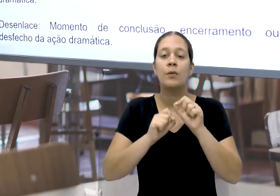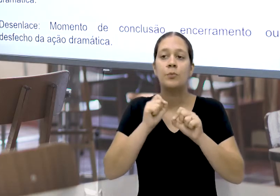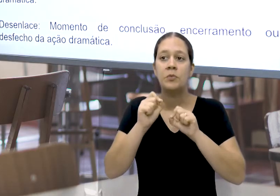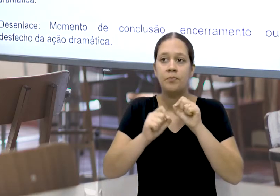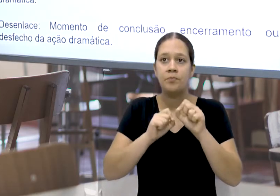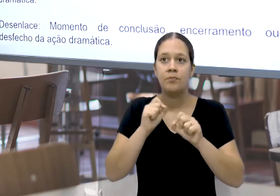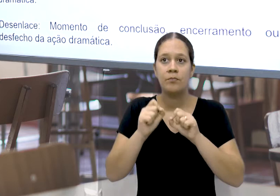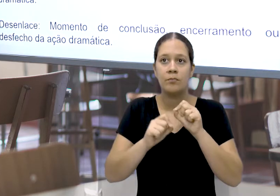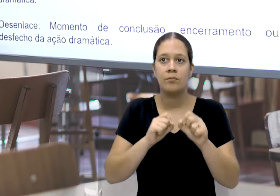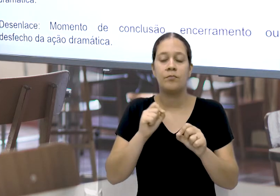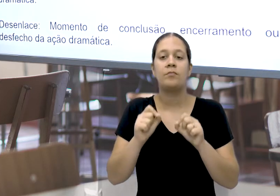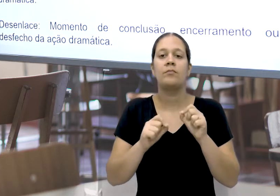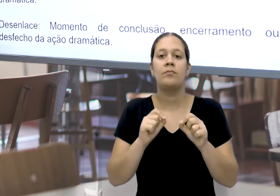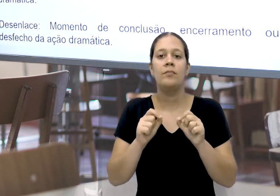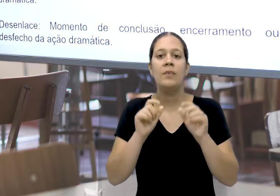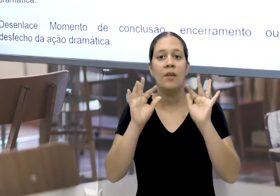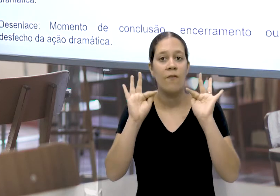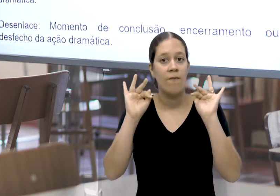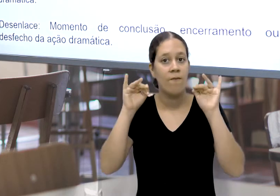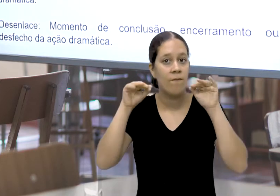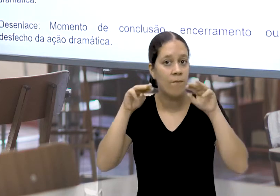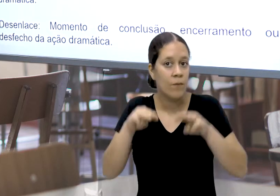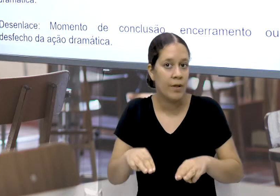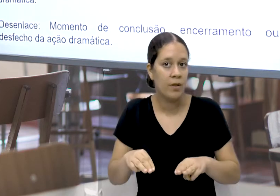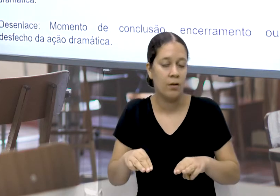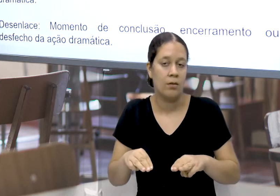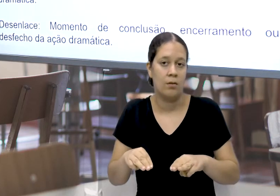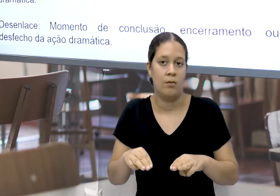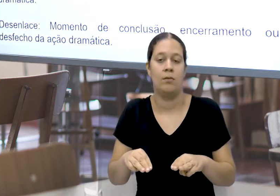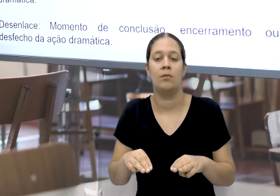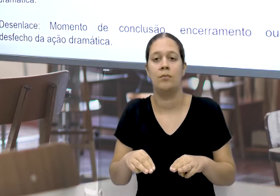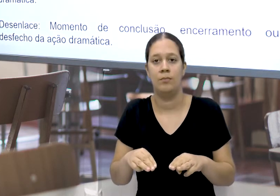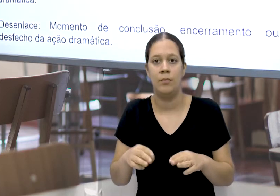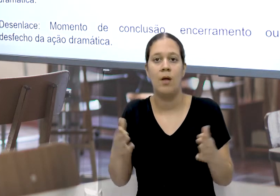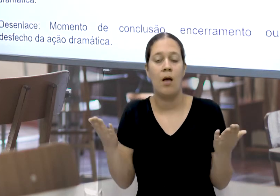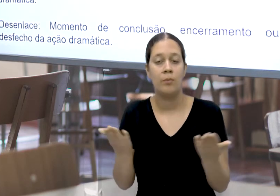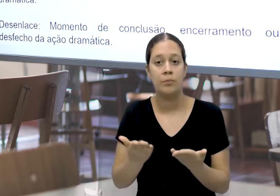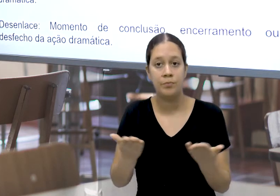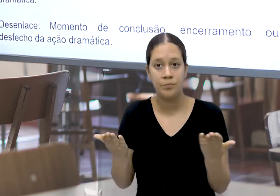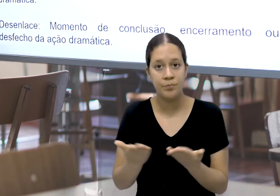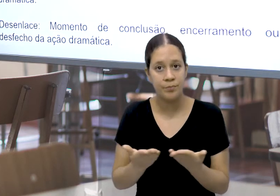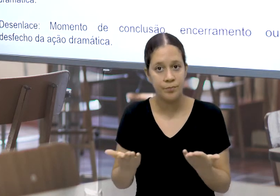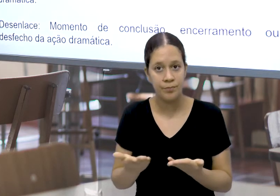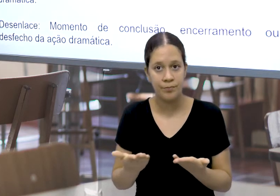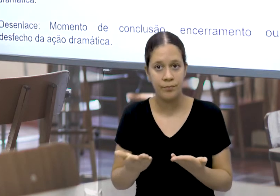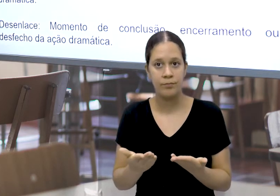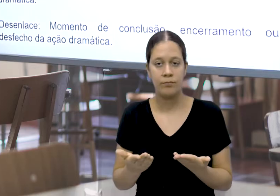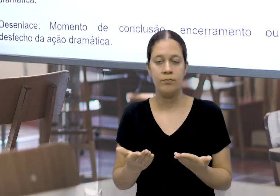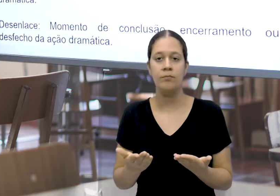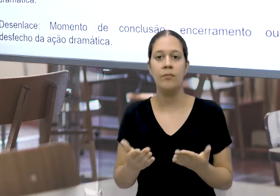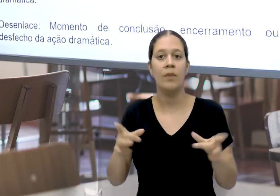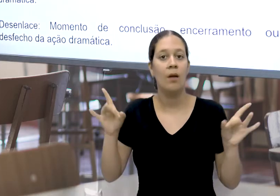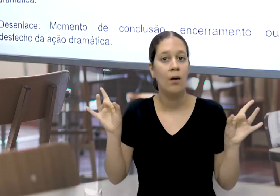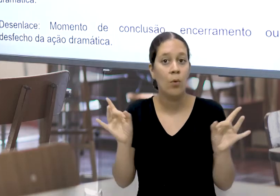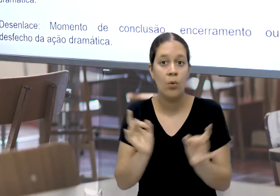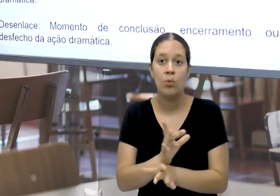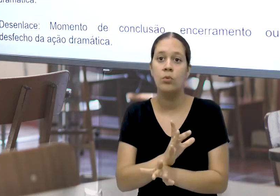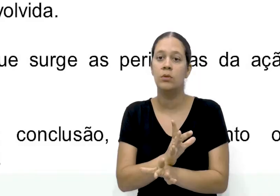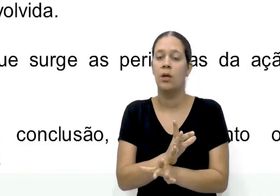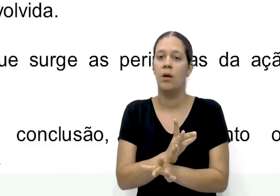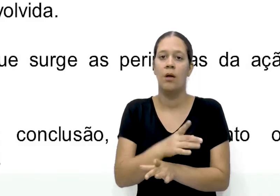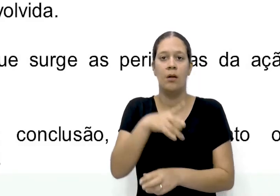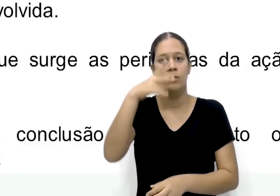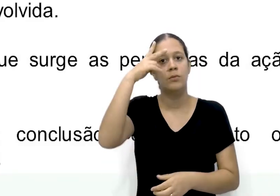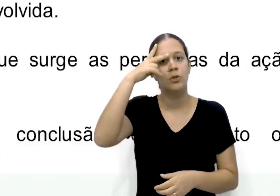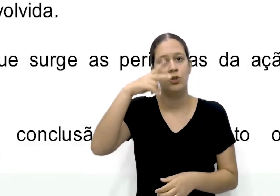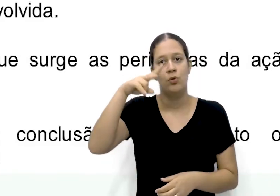Então, apresenta quem é e o que está acontecendo. No conflito, você tem ali a parte